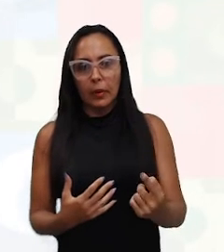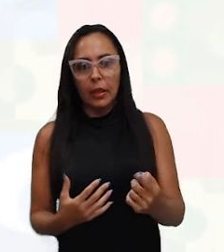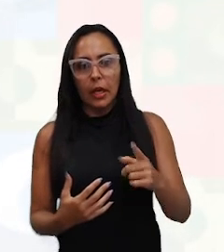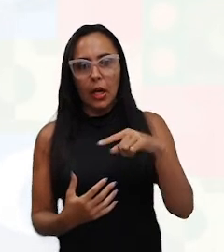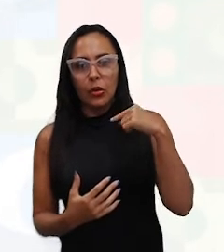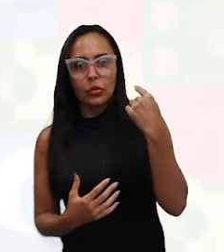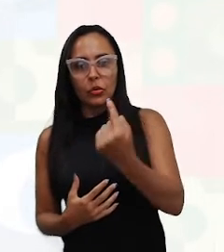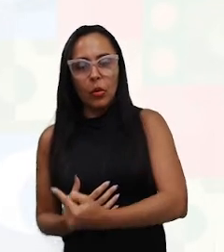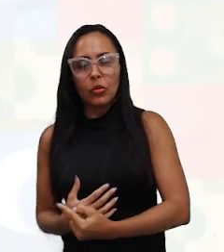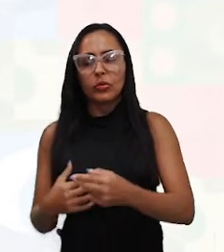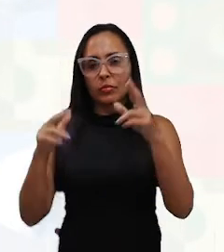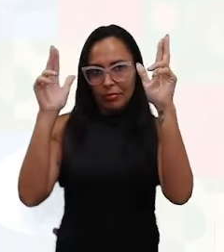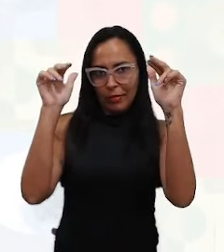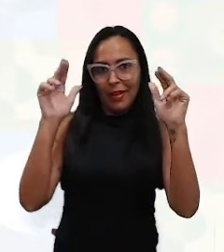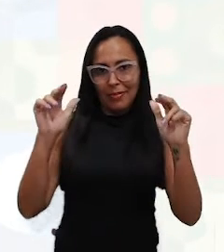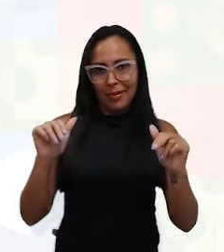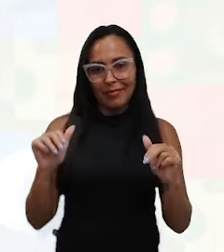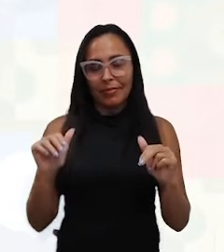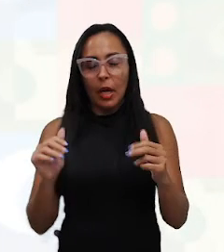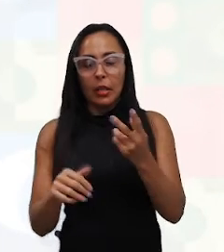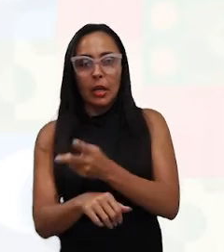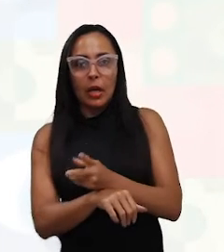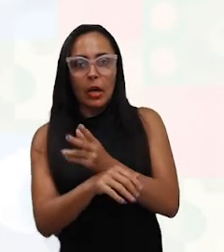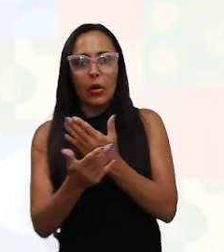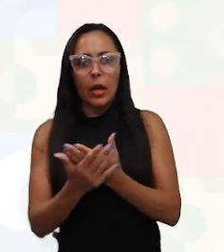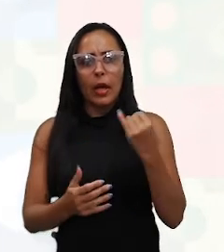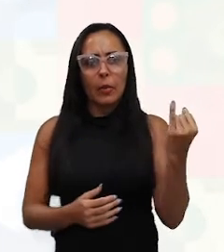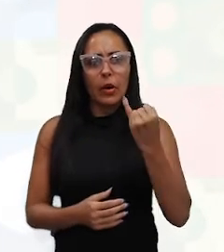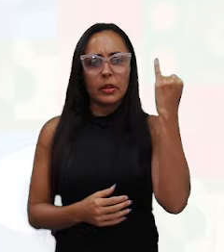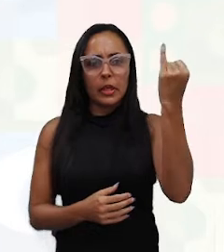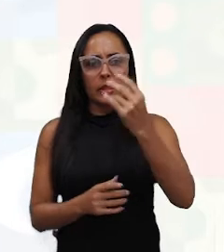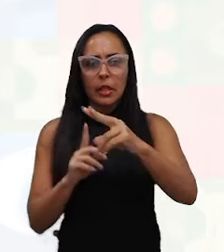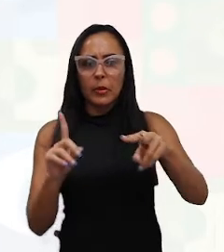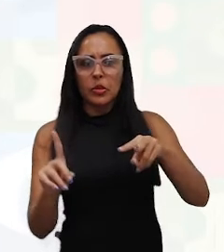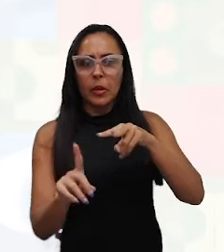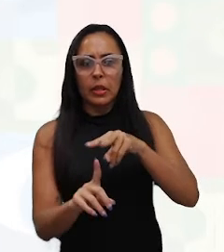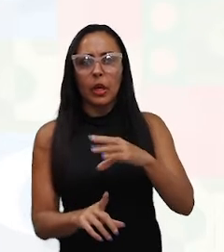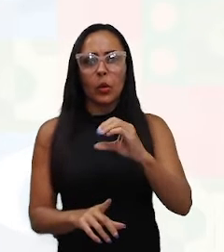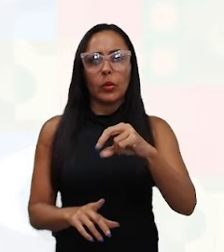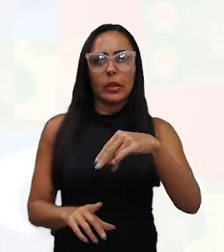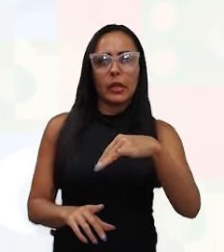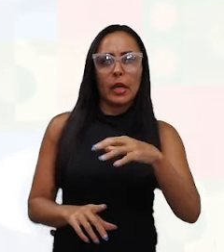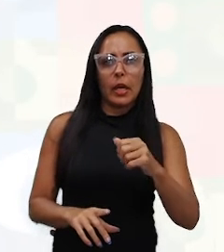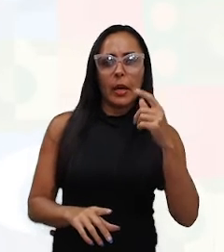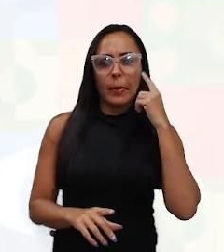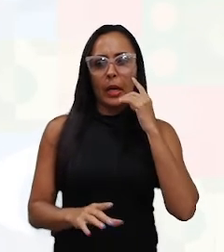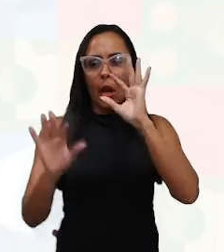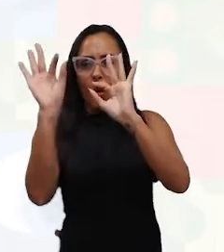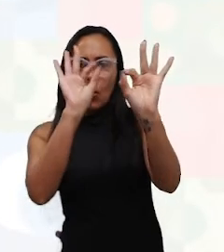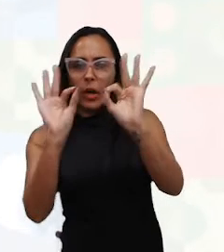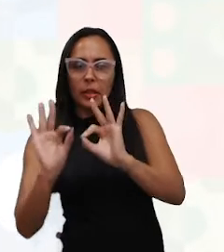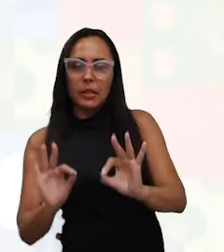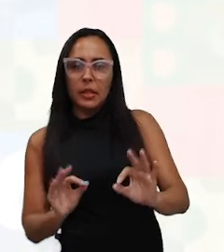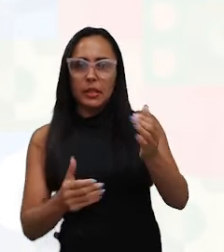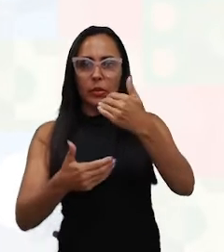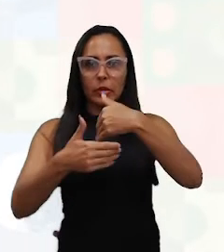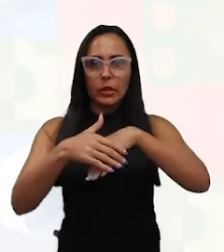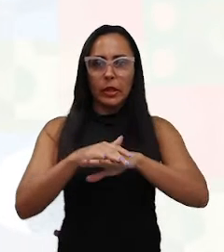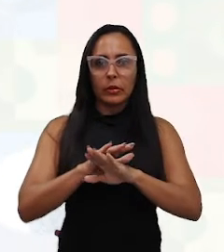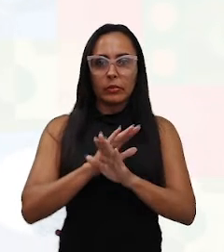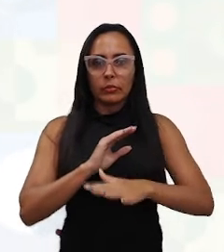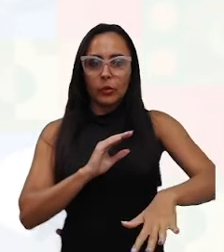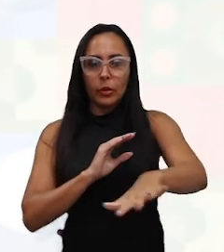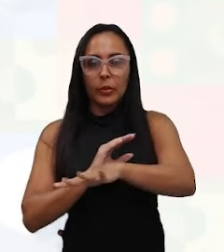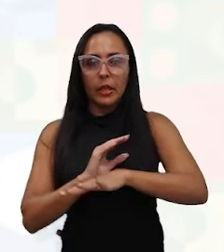e o nosso tema da videoaula é a importância da perspectiva cônica para a decoração de interiores.